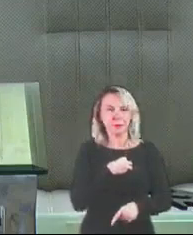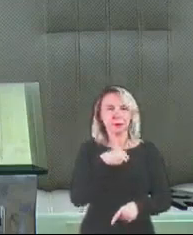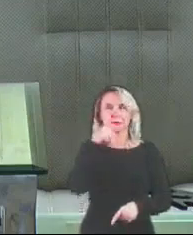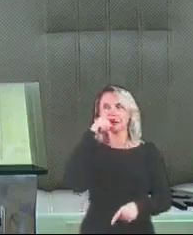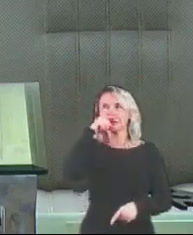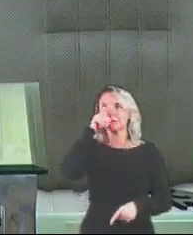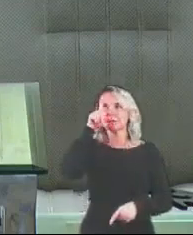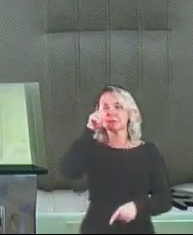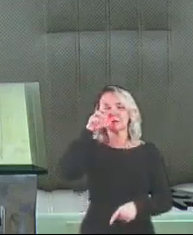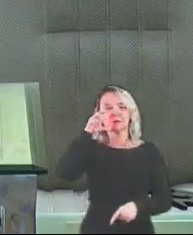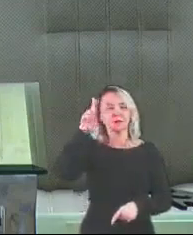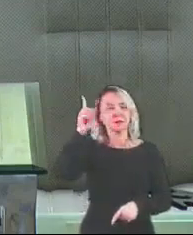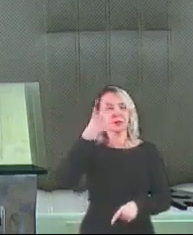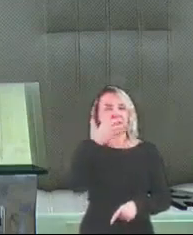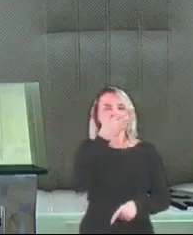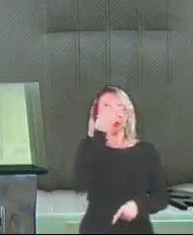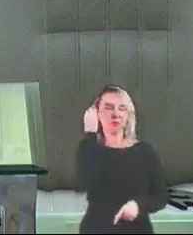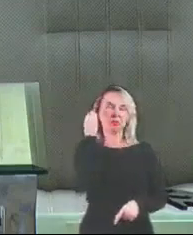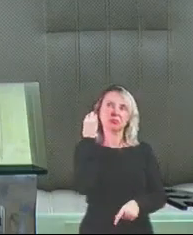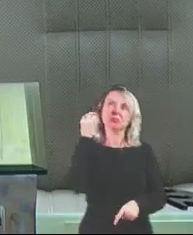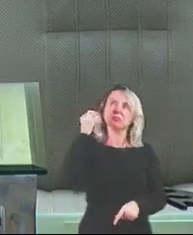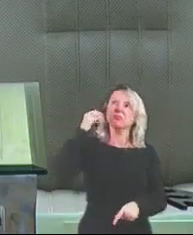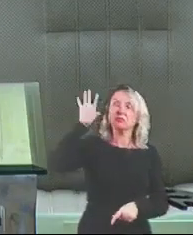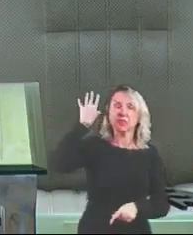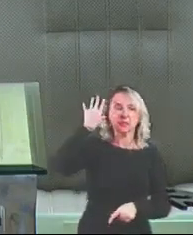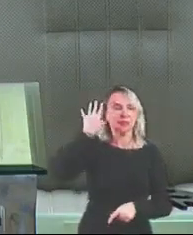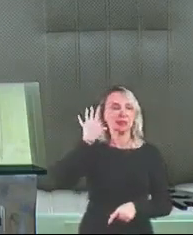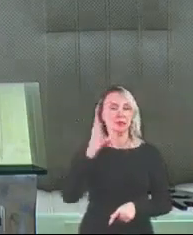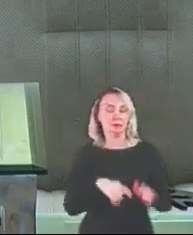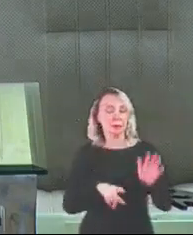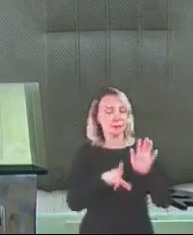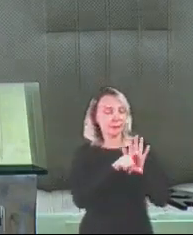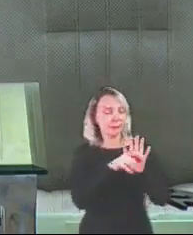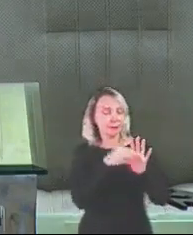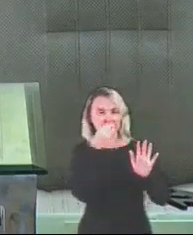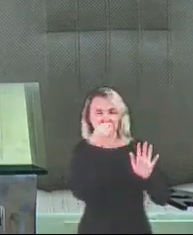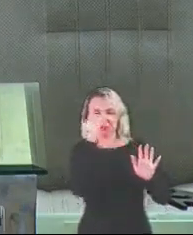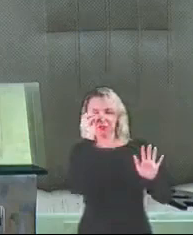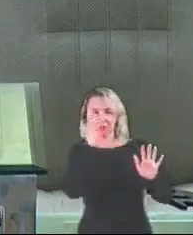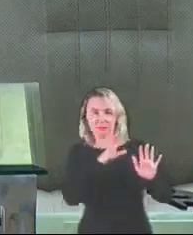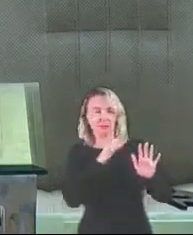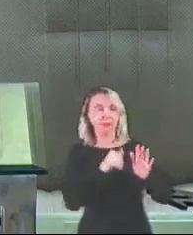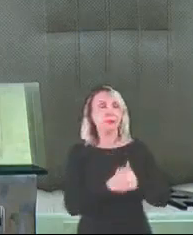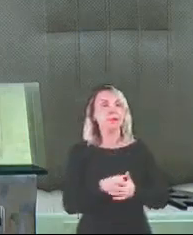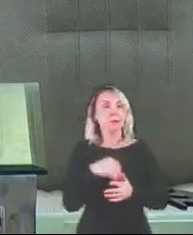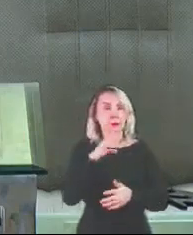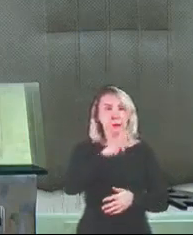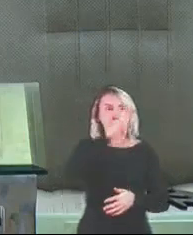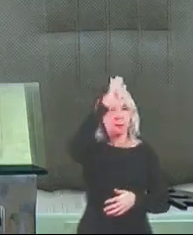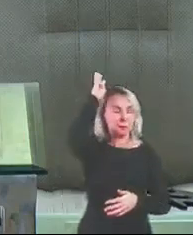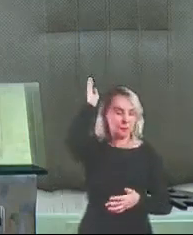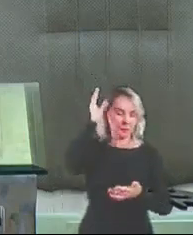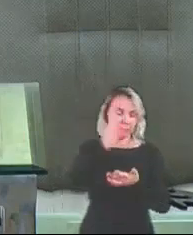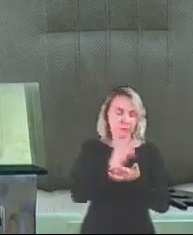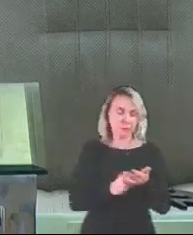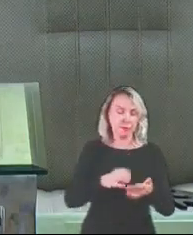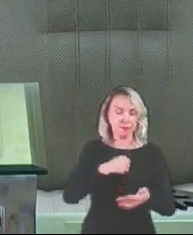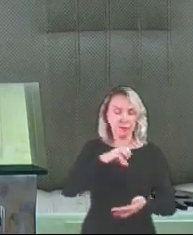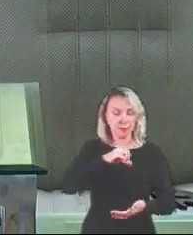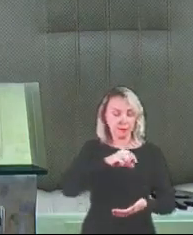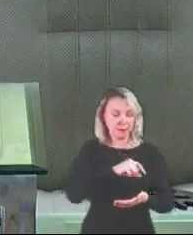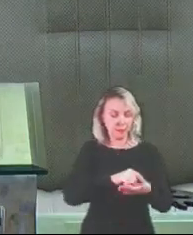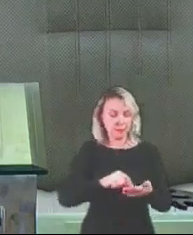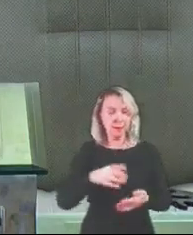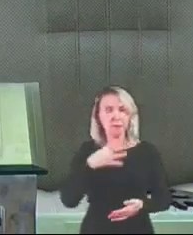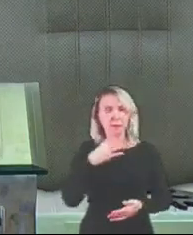Um povo que esqueceu dos seus estatutos. É isso que Paulo fala aos Romanos, no capítulo 9, versículo 4. Paulo diz